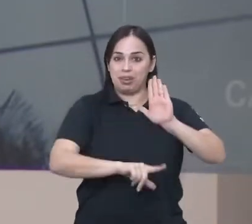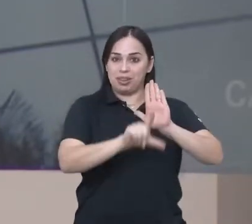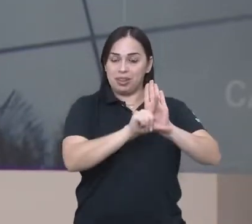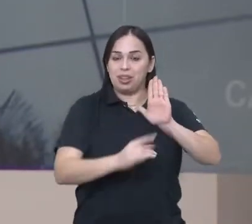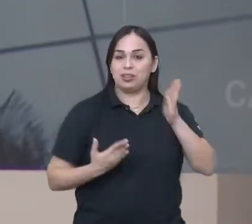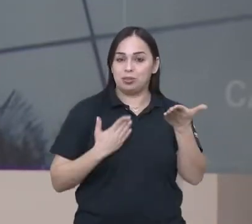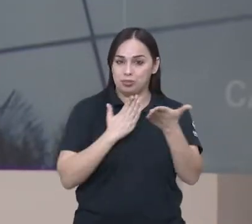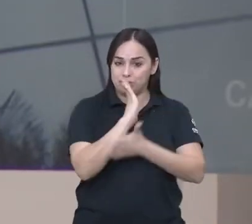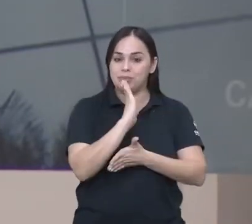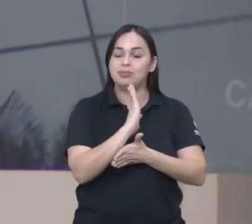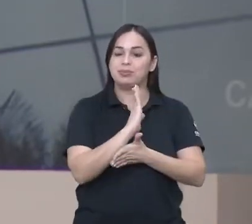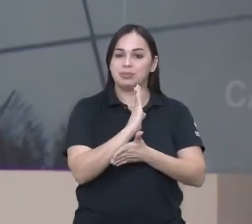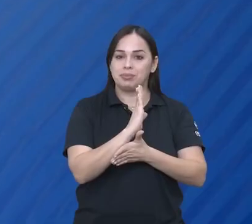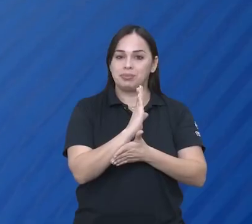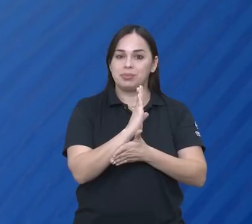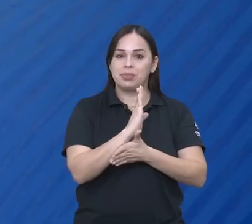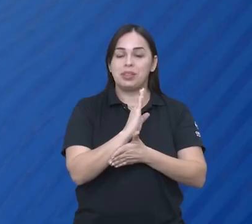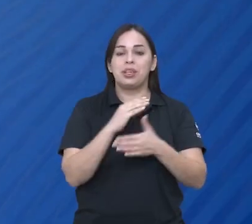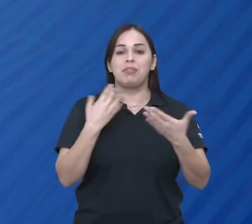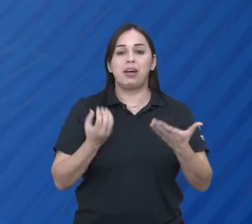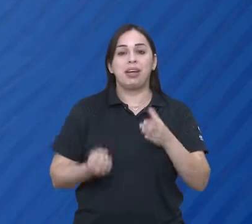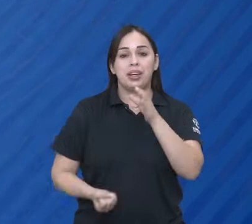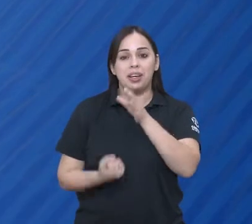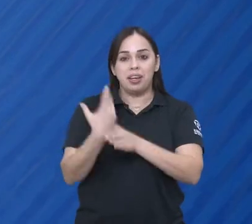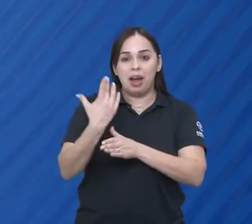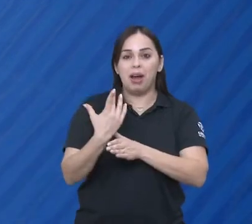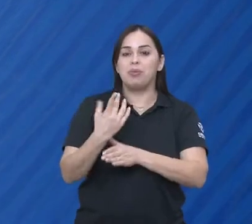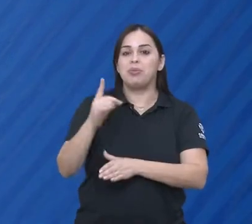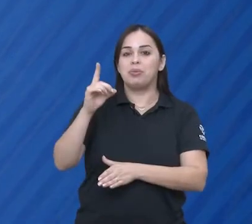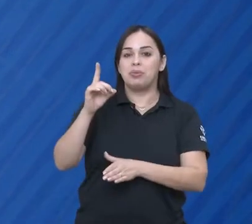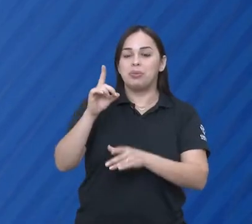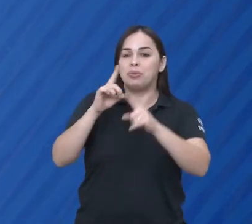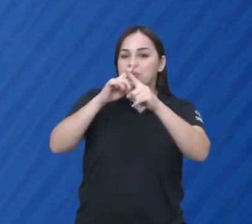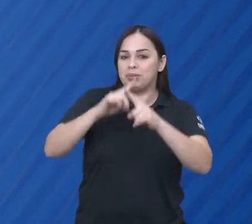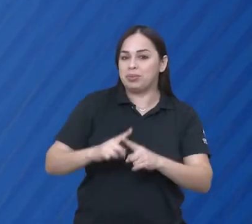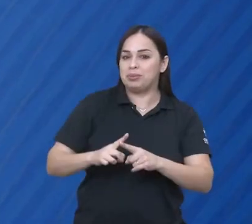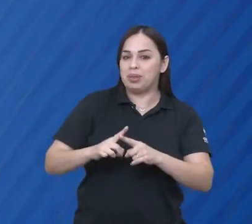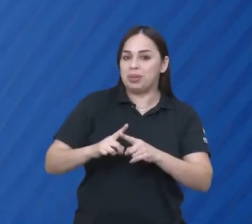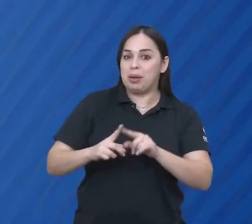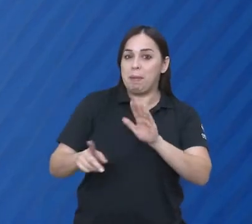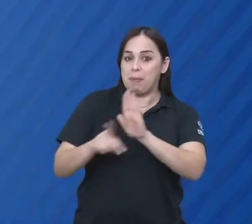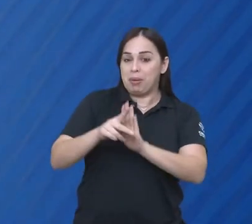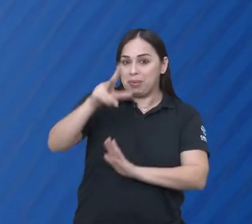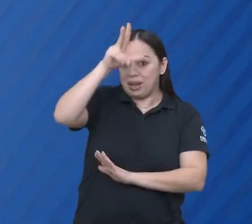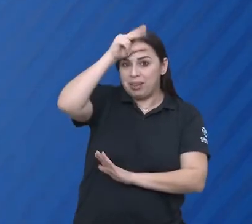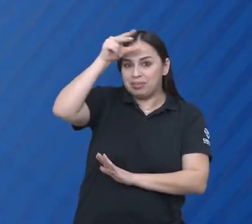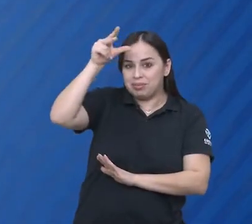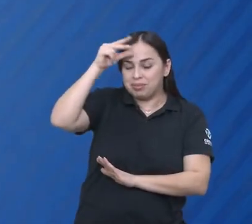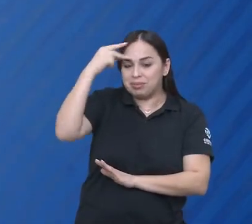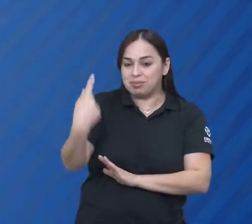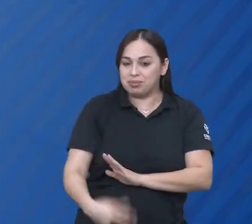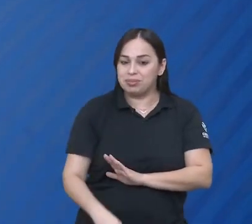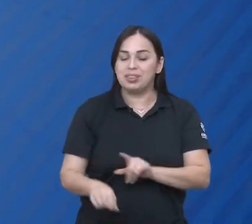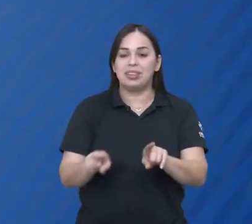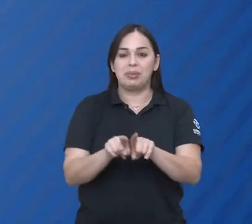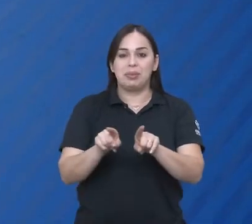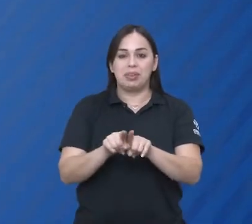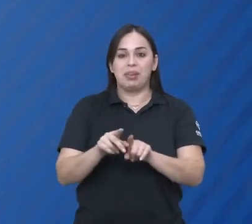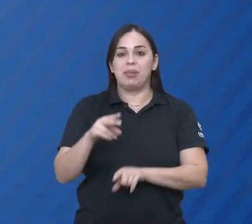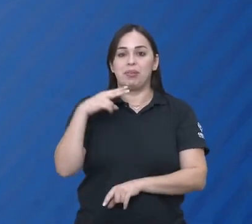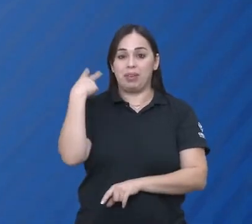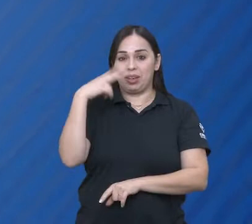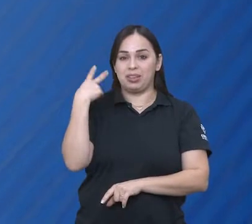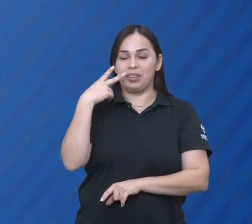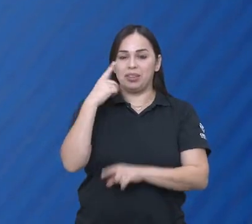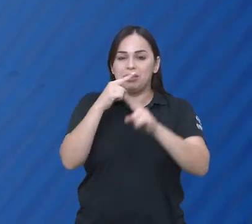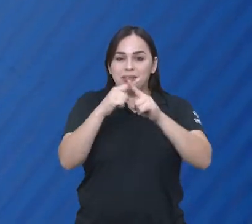projeto de lei aprovado em plenário que vai instituir em São José dos Campos um campeonato municipal de skate. Segundo o vereador,